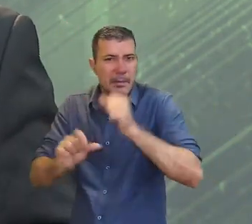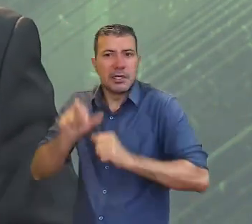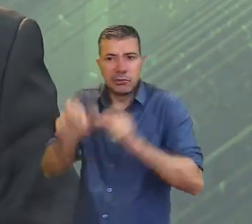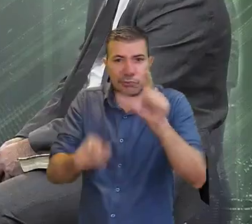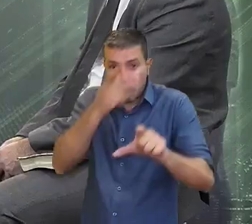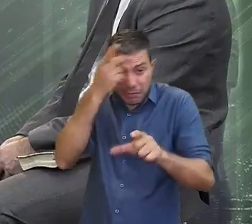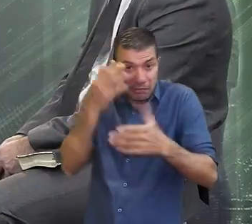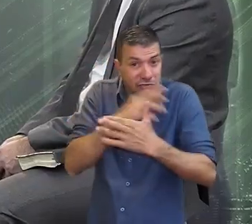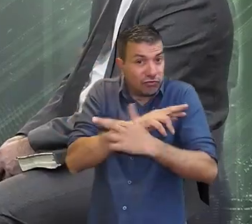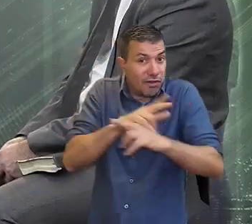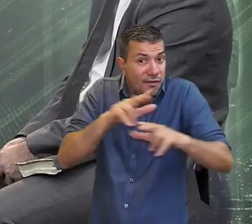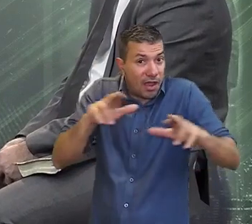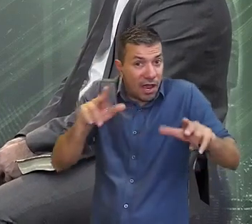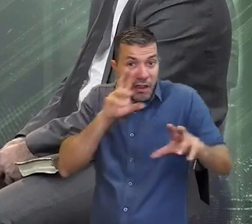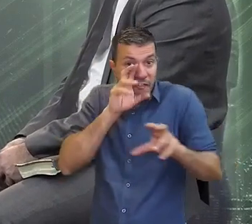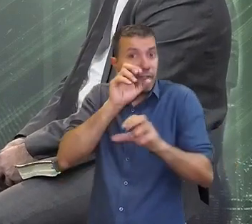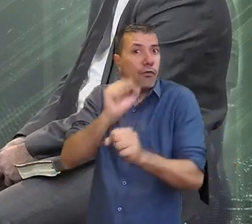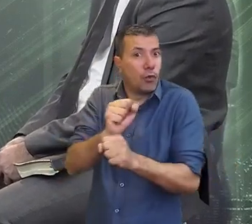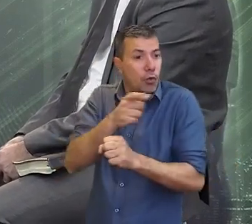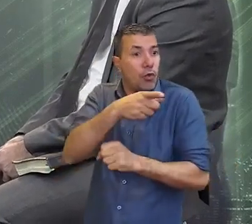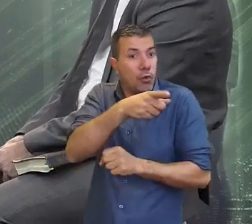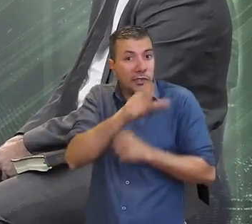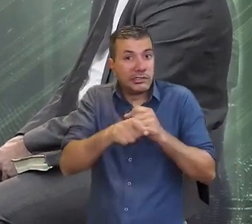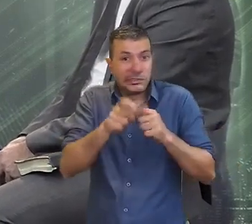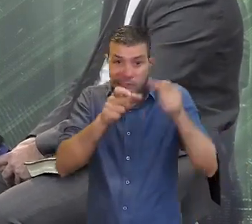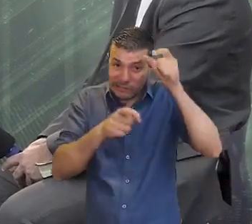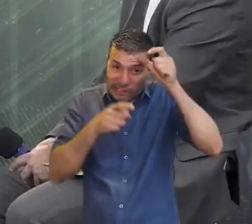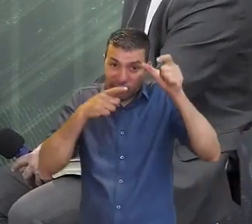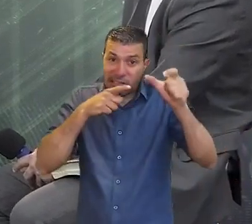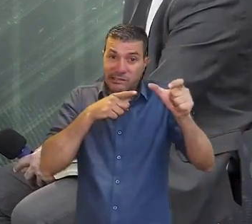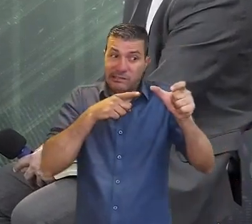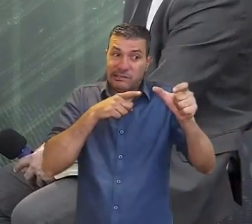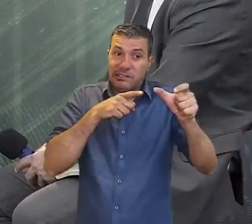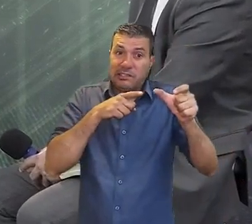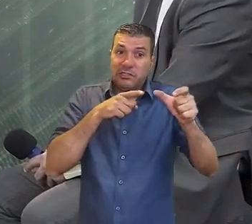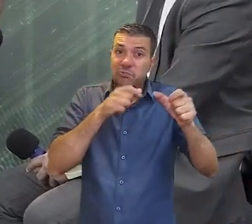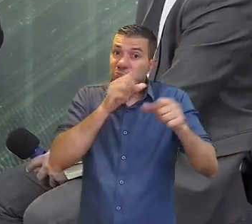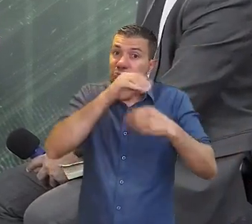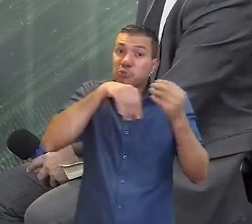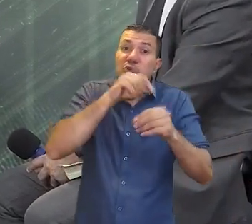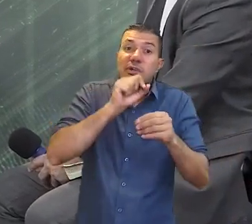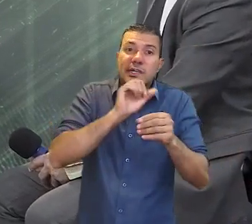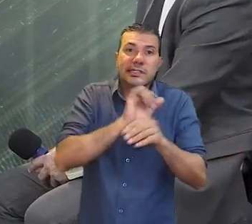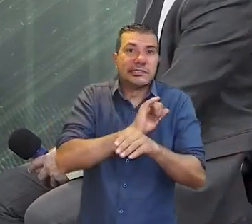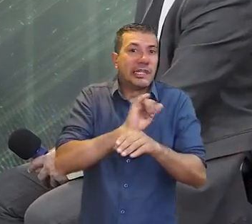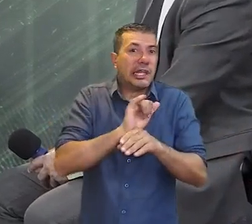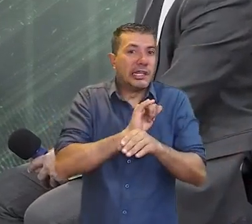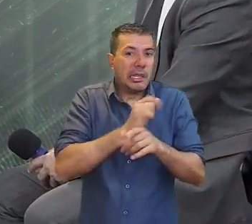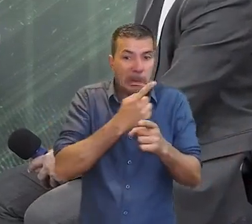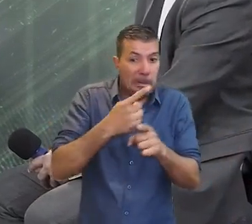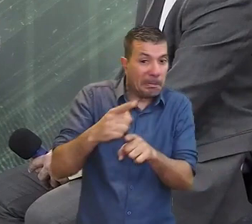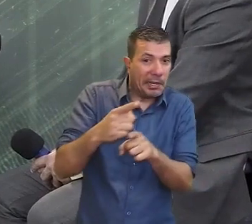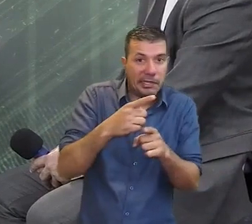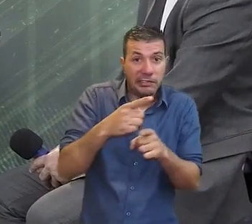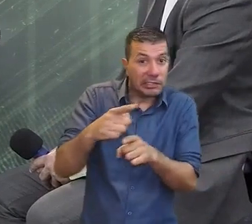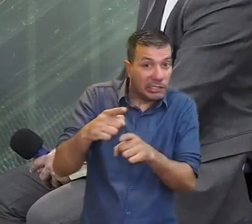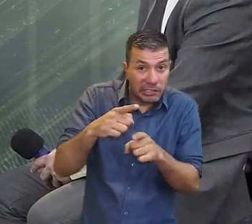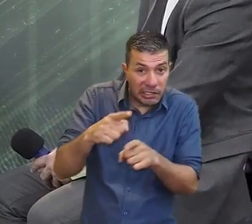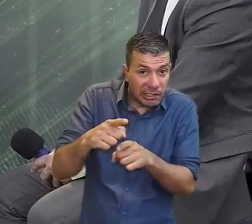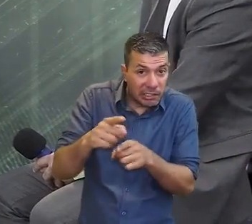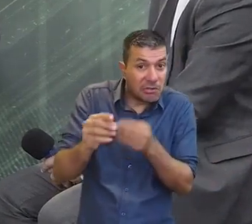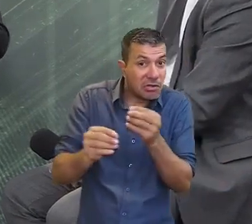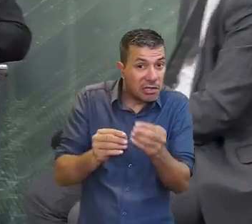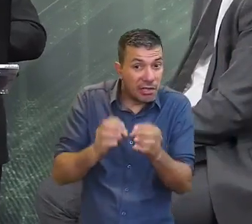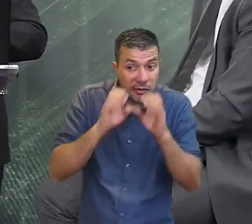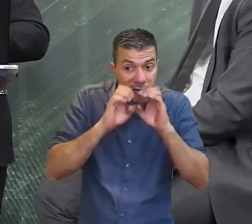cada dia mais força. Só que então, Satanás, ele mudou a sua estratégia. Ao invés de perseguir os que pregavam o